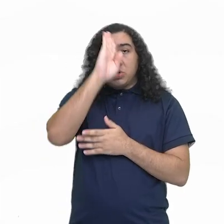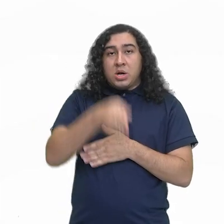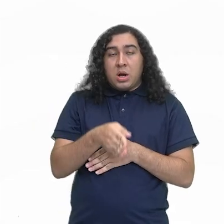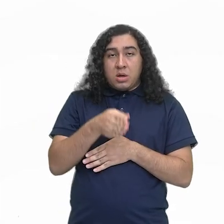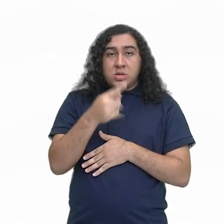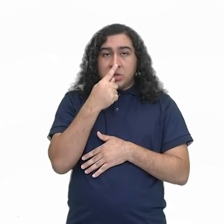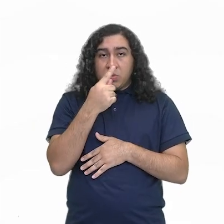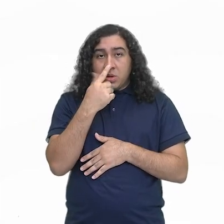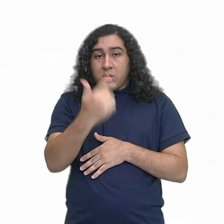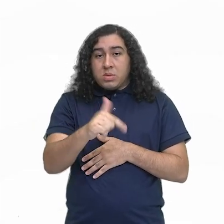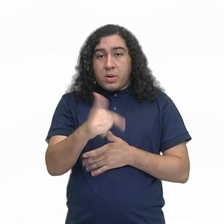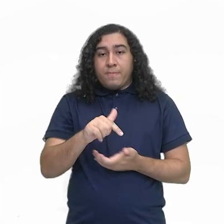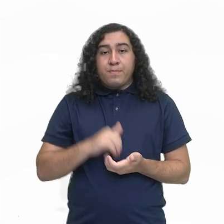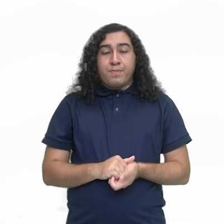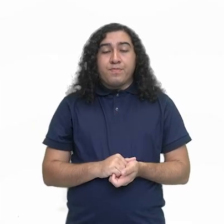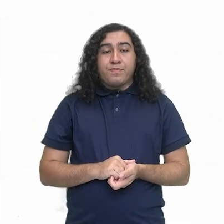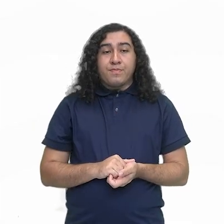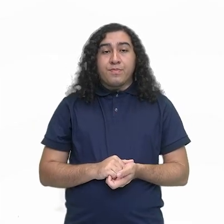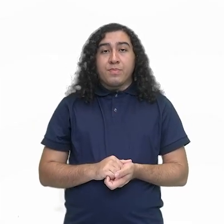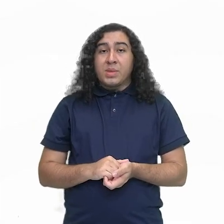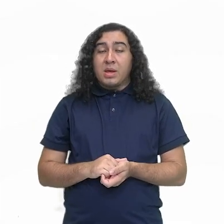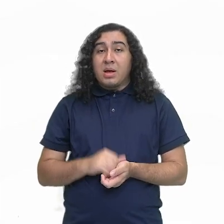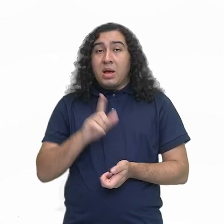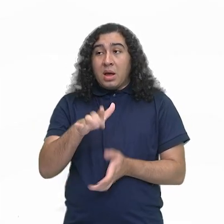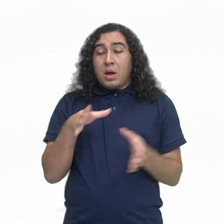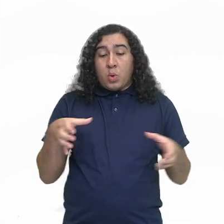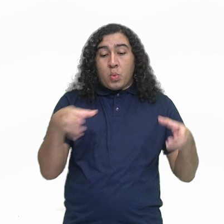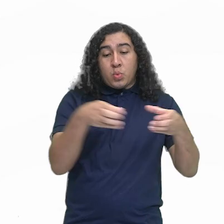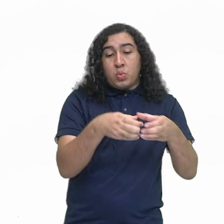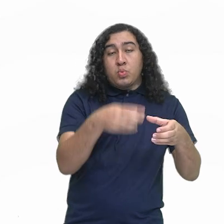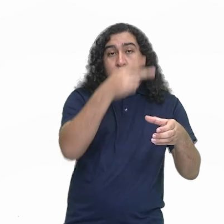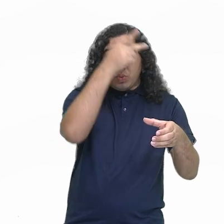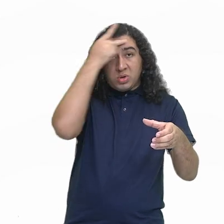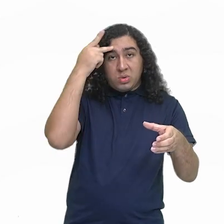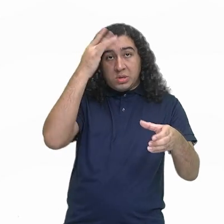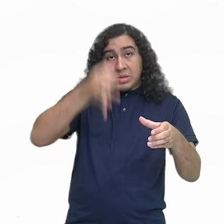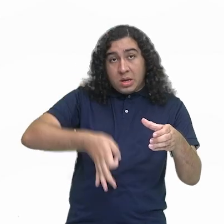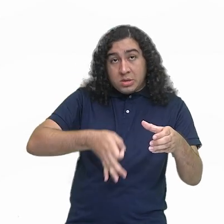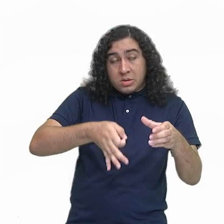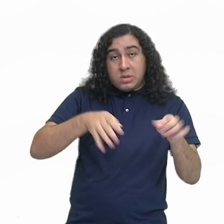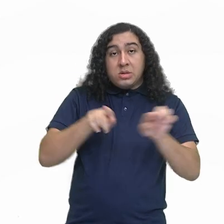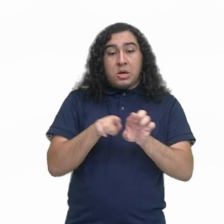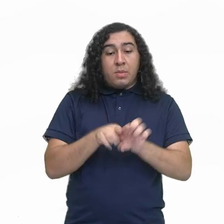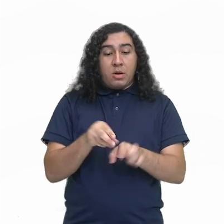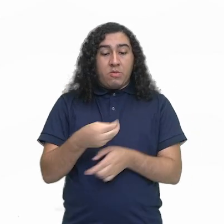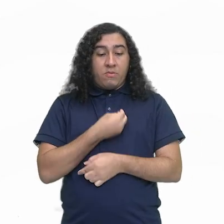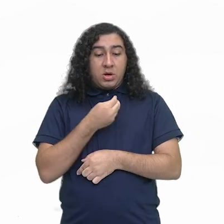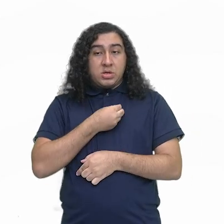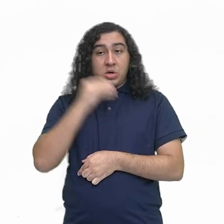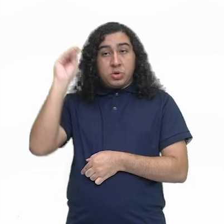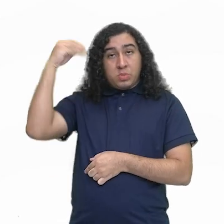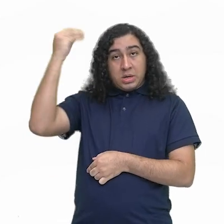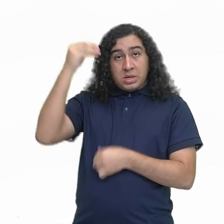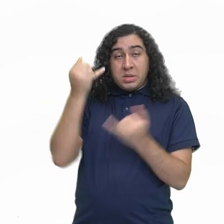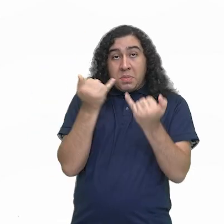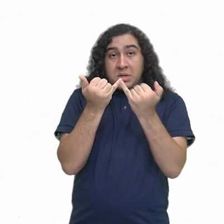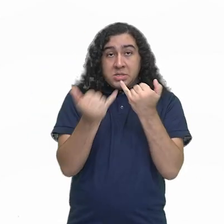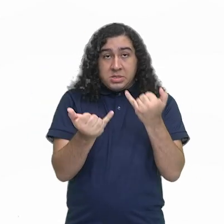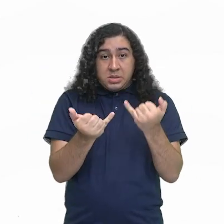Né? Então, as categorias sociais são formadas por indivíduos que vivem experiências